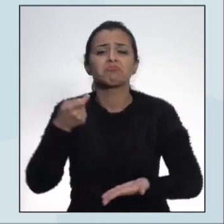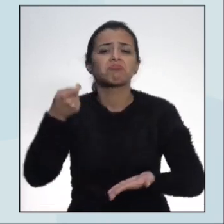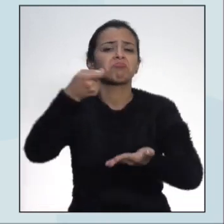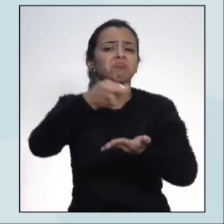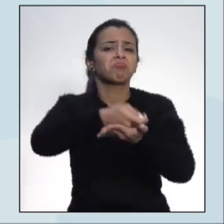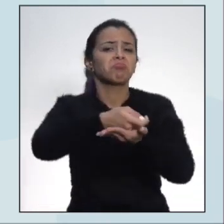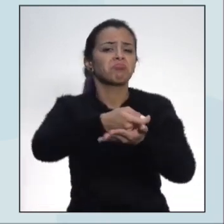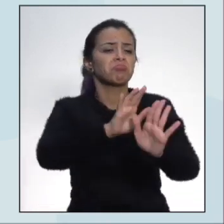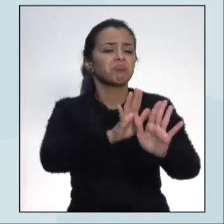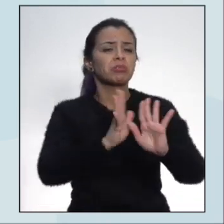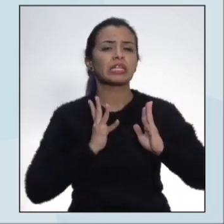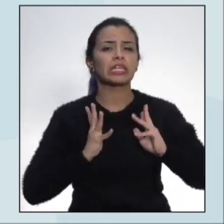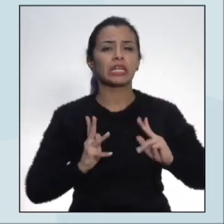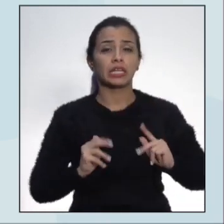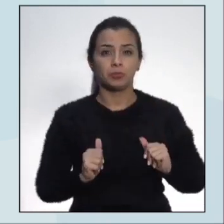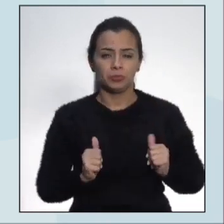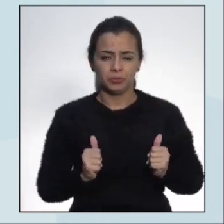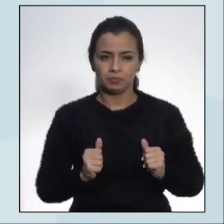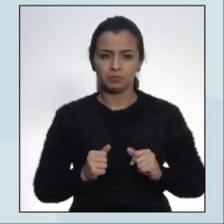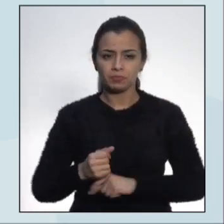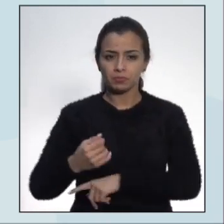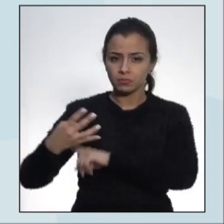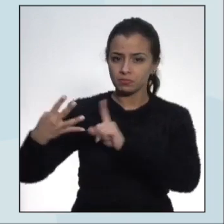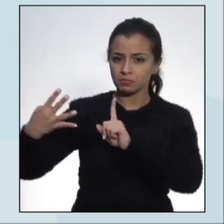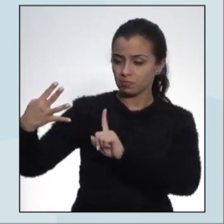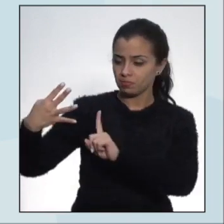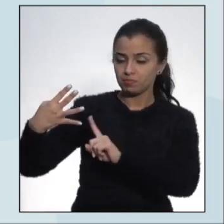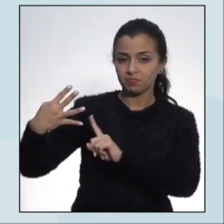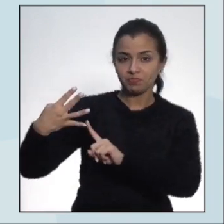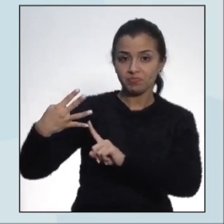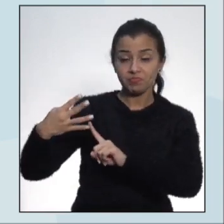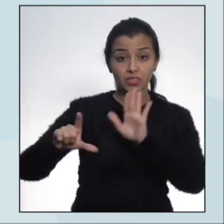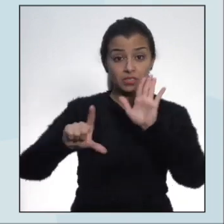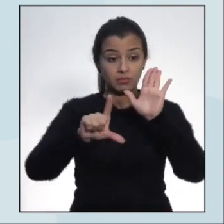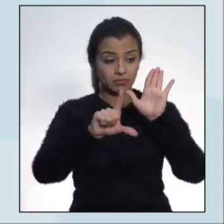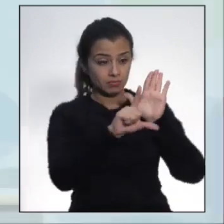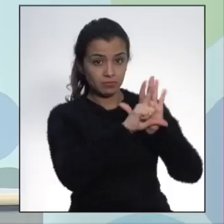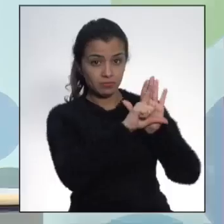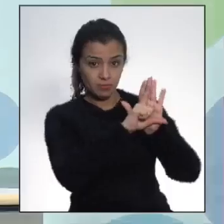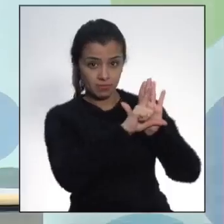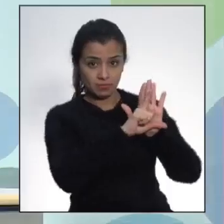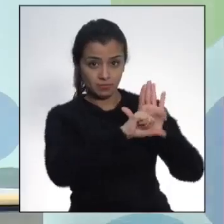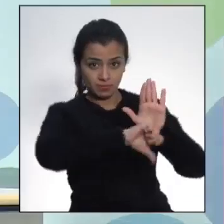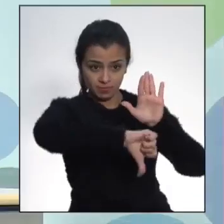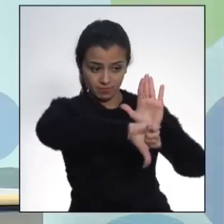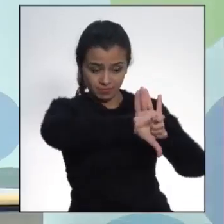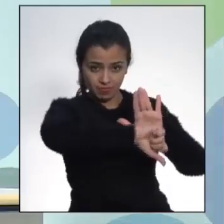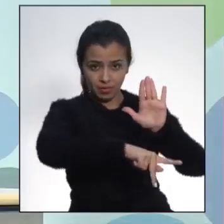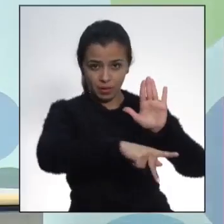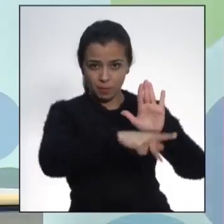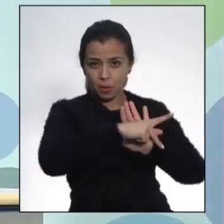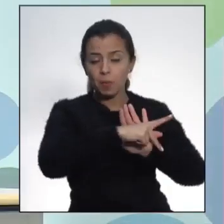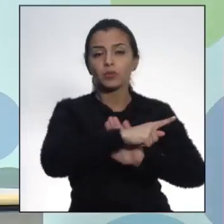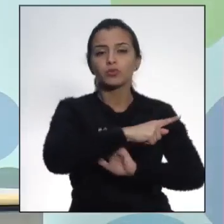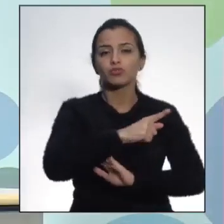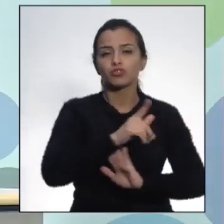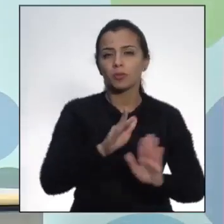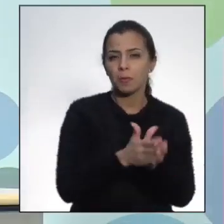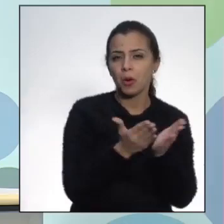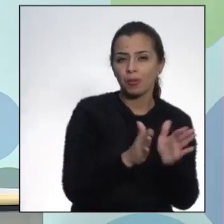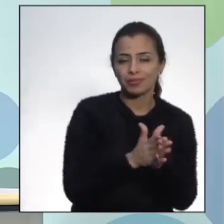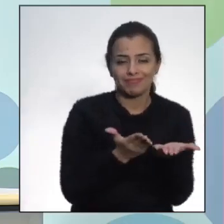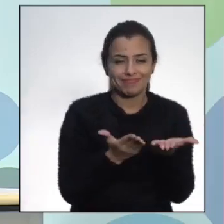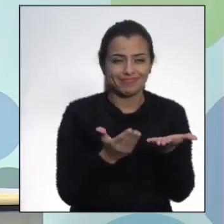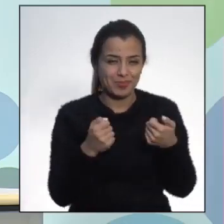ele limpo de culpa. As leis criminais fizeram-se para os pobres. Não precisa nem explicar isso, né? Alguém dizer que as